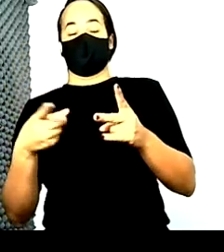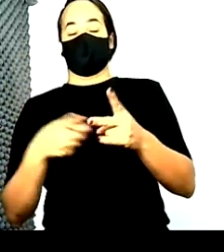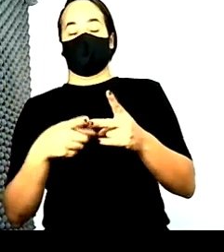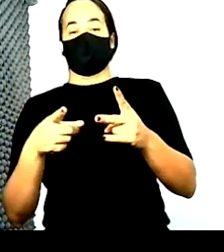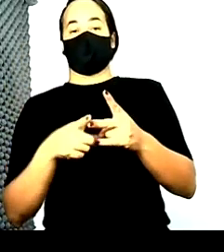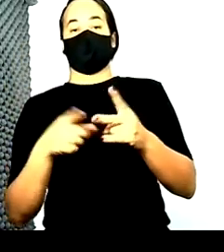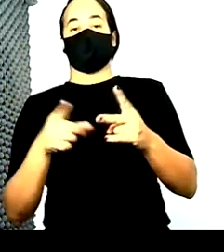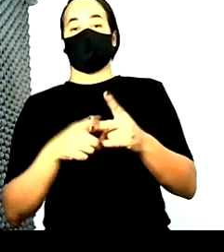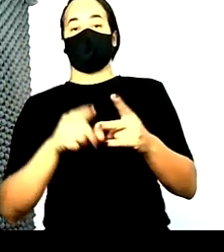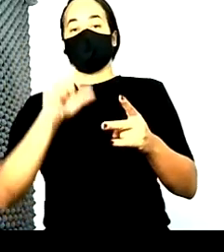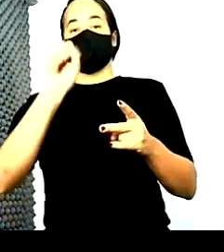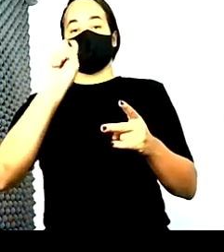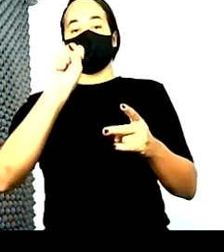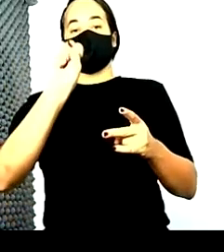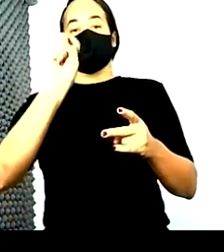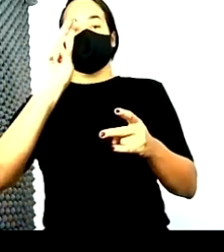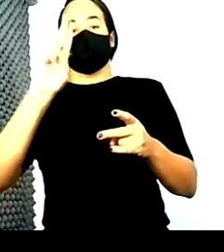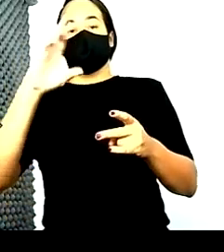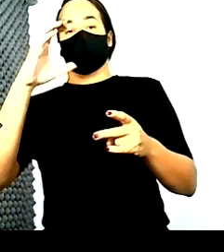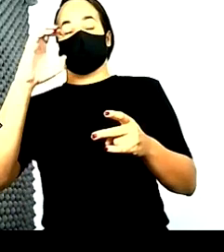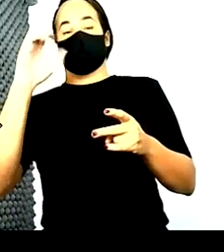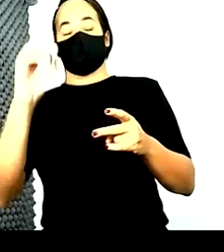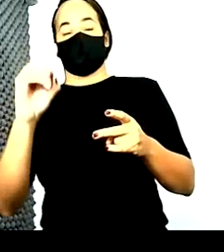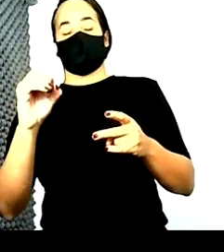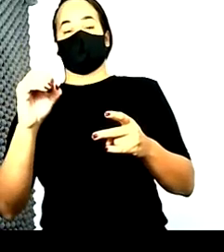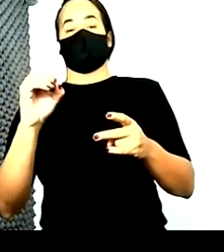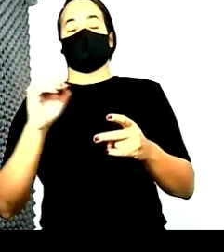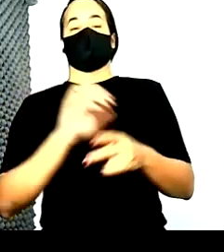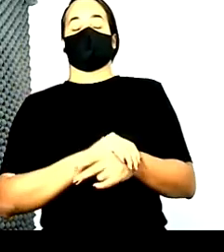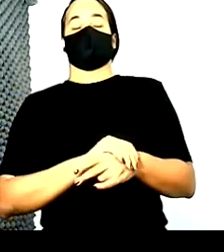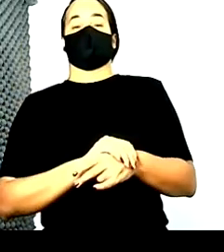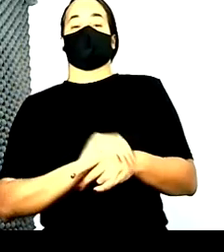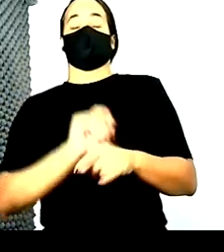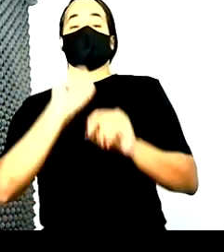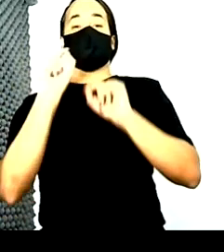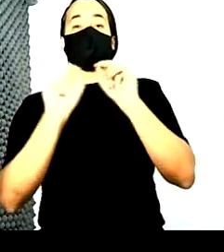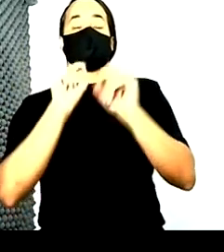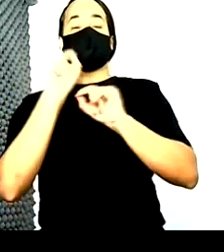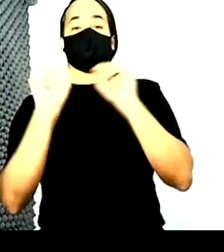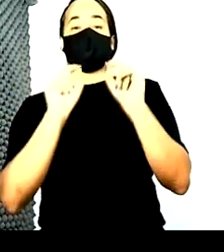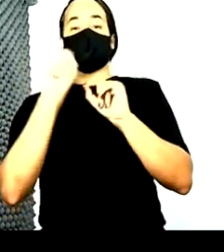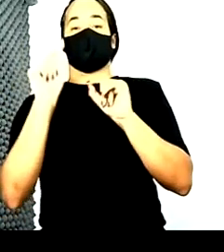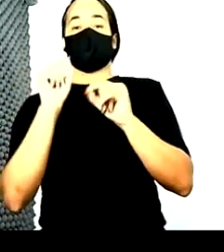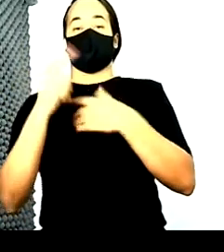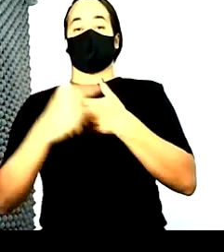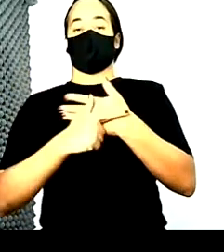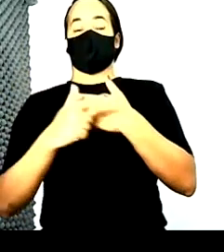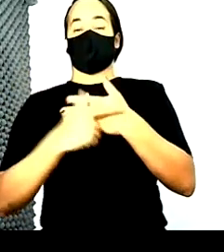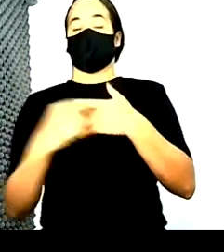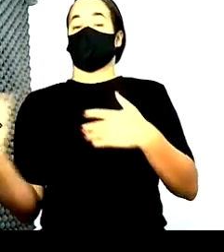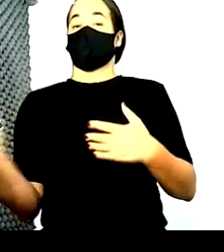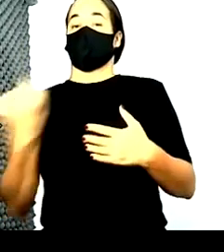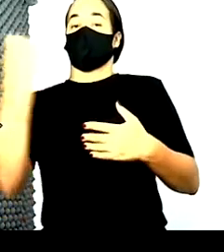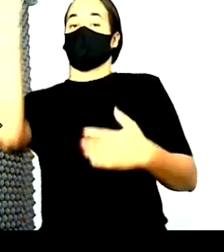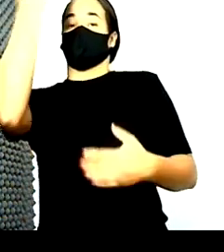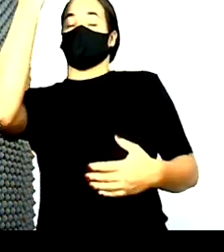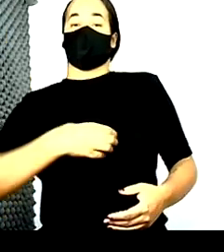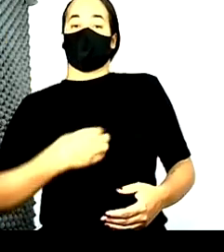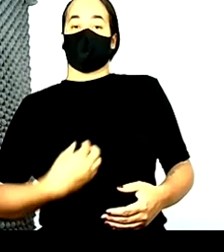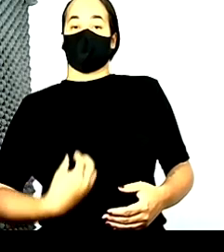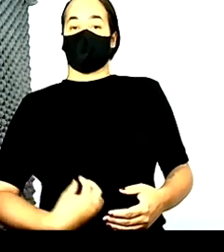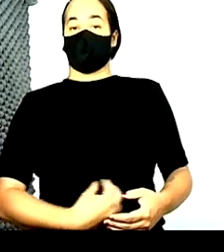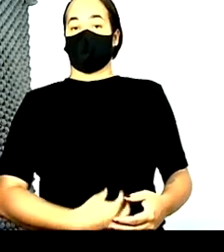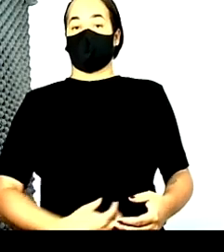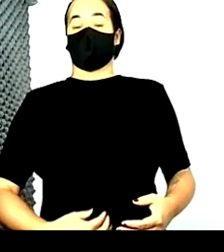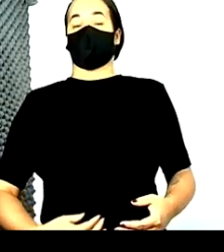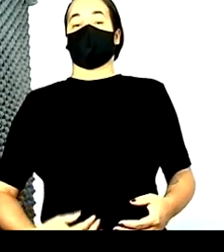suco pancreático ele vai ser lançado no intestino delgado e vai desempenhar uma função importante na nossa digestão.